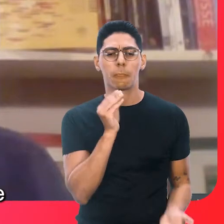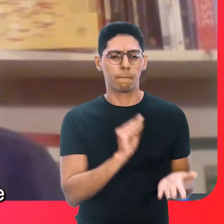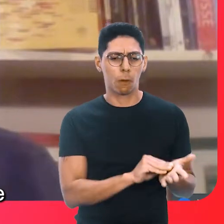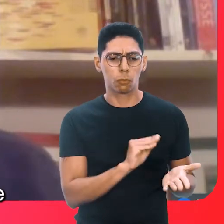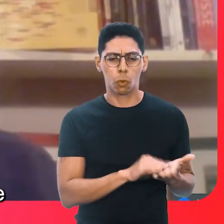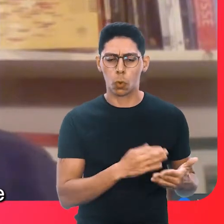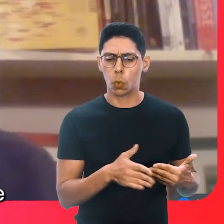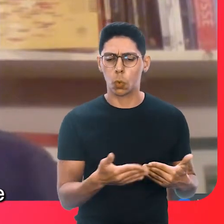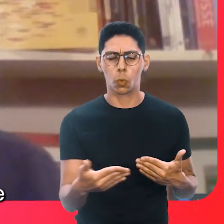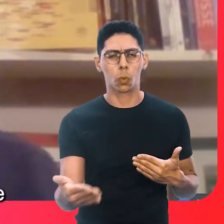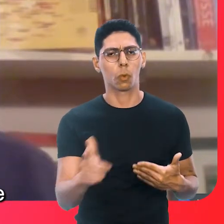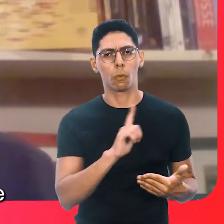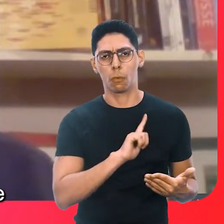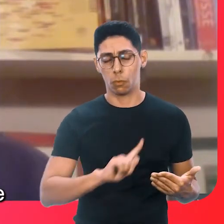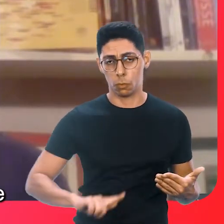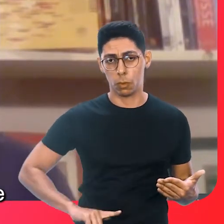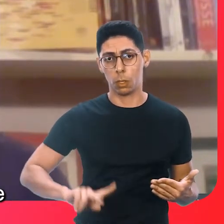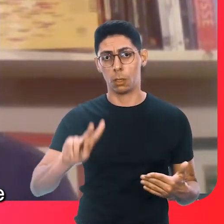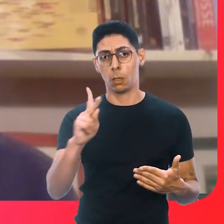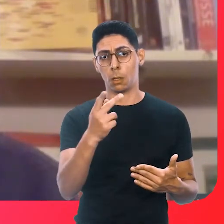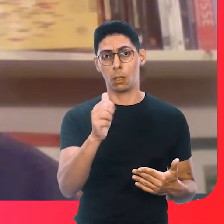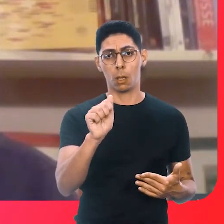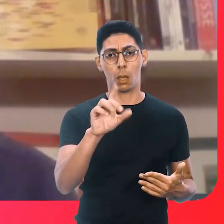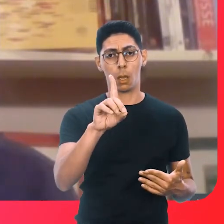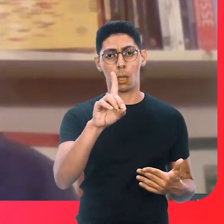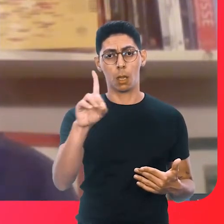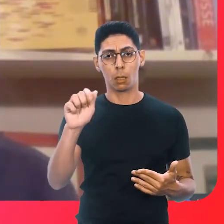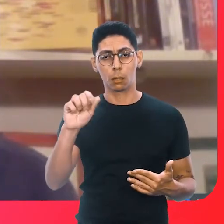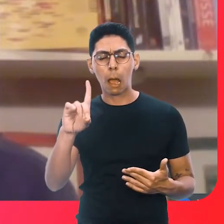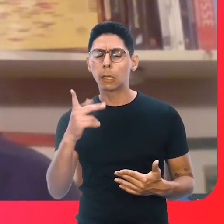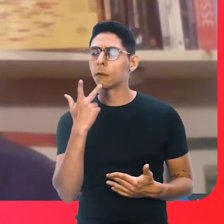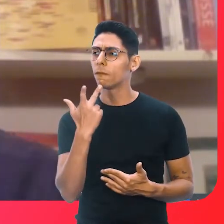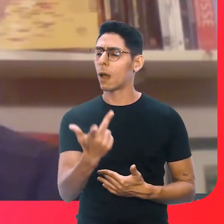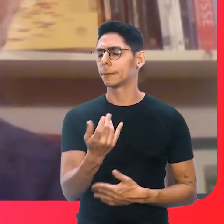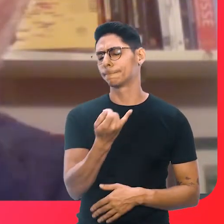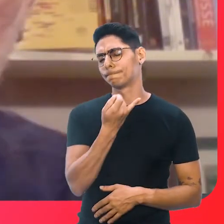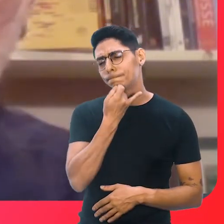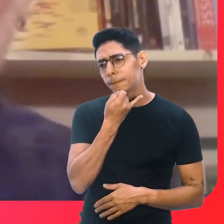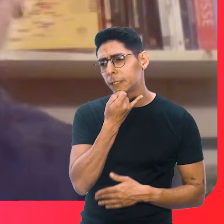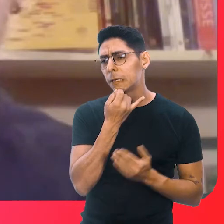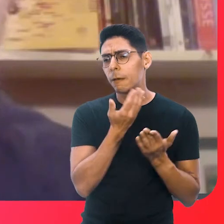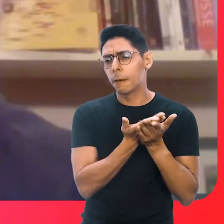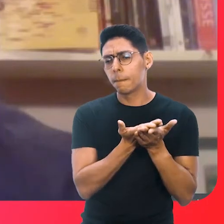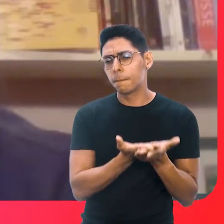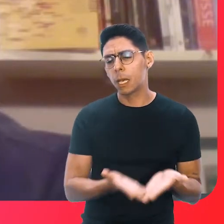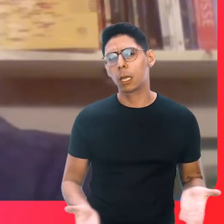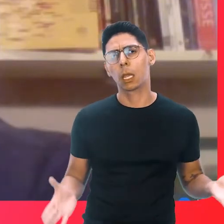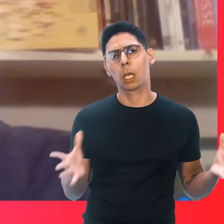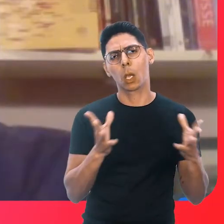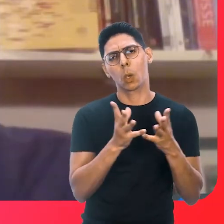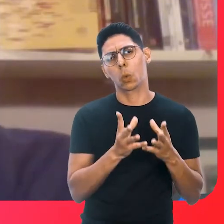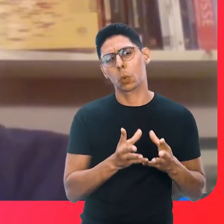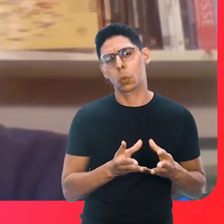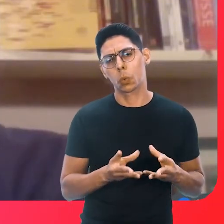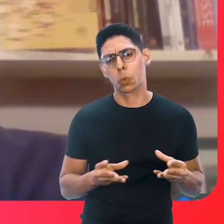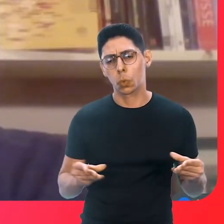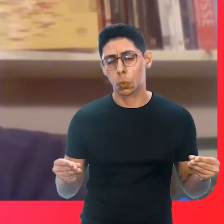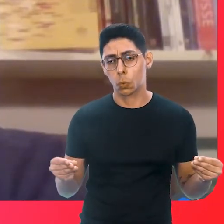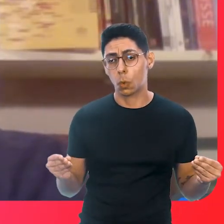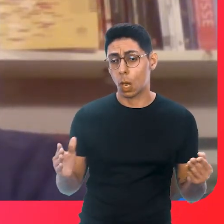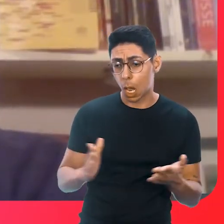governo Haddad, e isso, infelizmente, digo com muita tristeza, Antônio, foi se perdendo com o tempo. Algumas